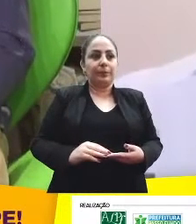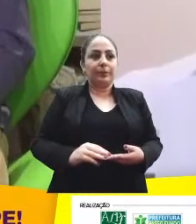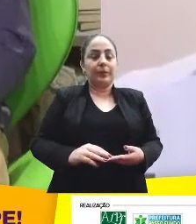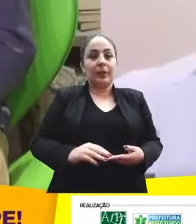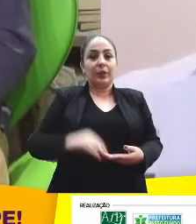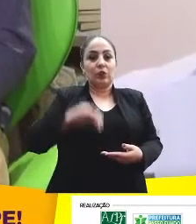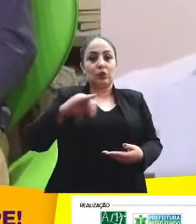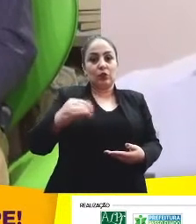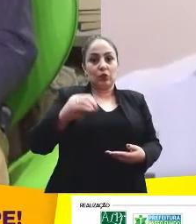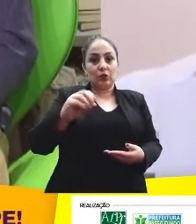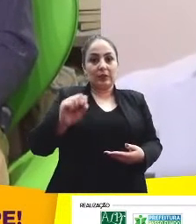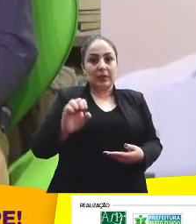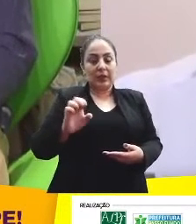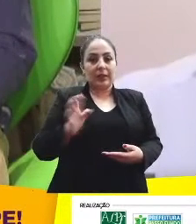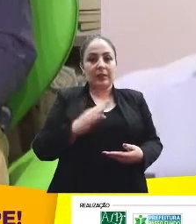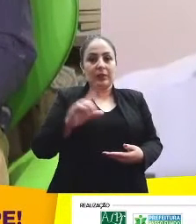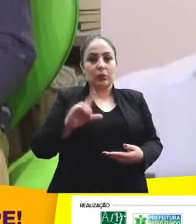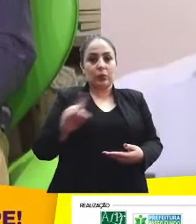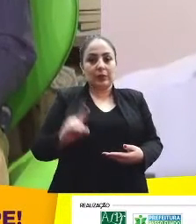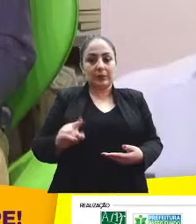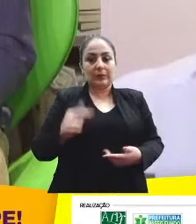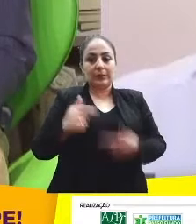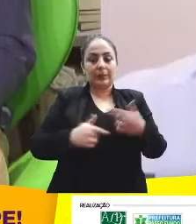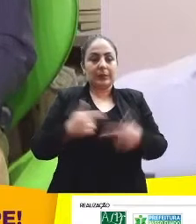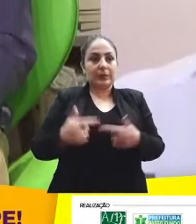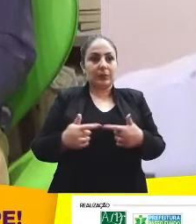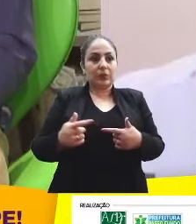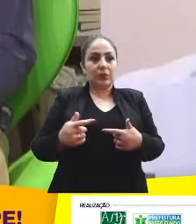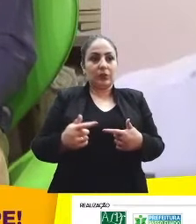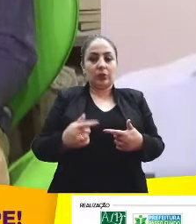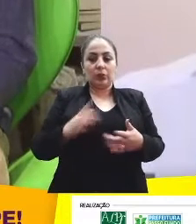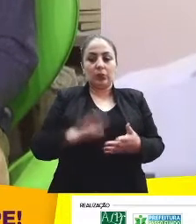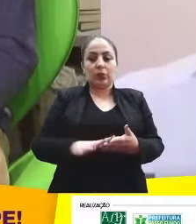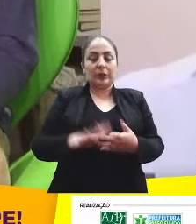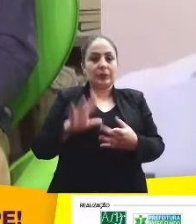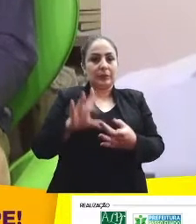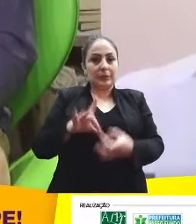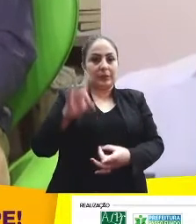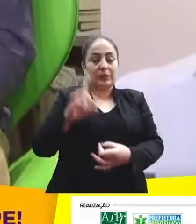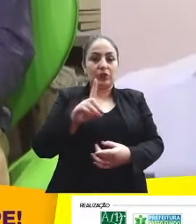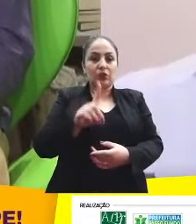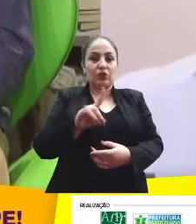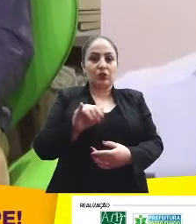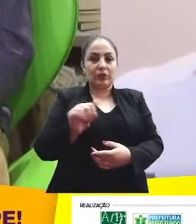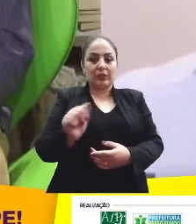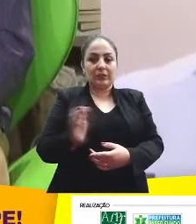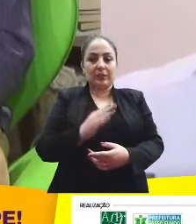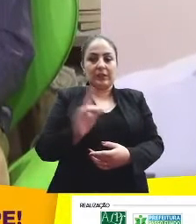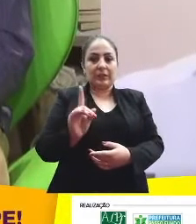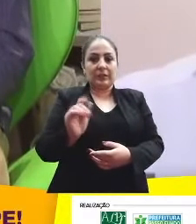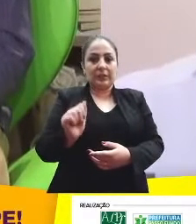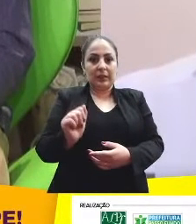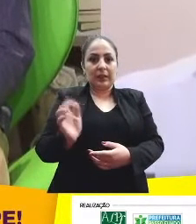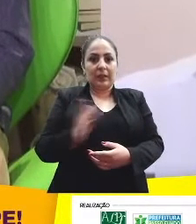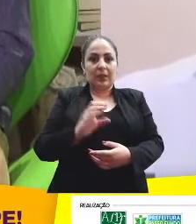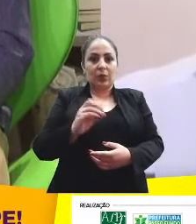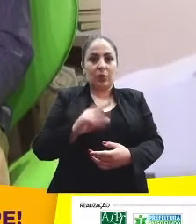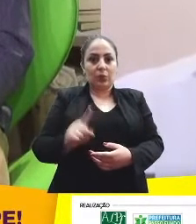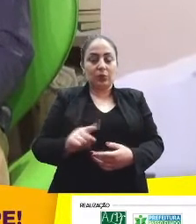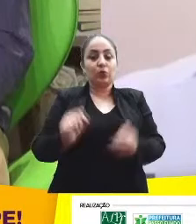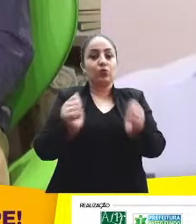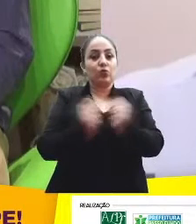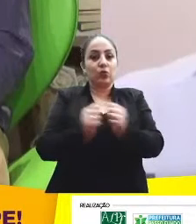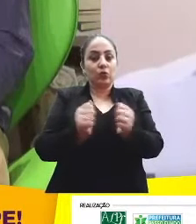José Luiz é um trabalhador nosso do Centro Espírita de Caridade Dias da Cruz, que, junto com a Feira do